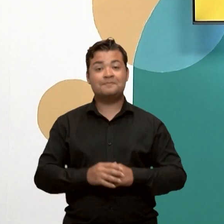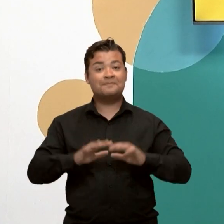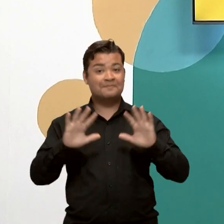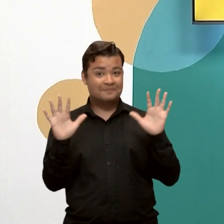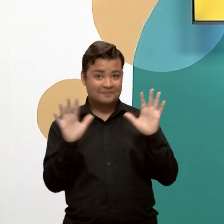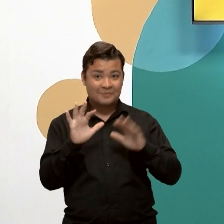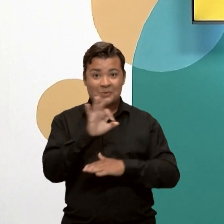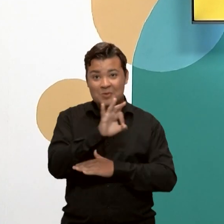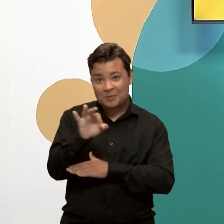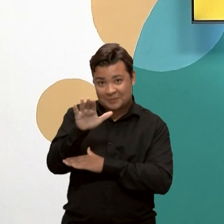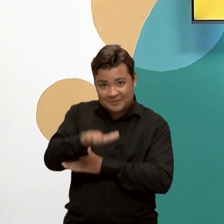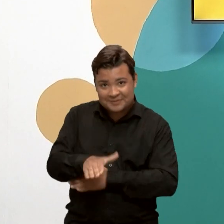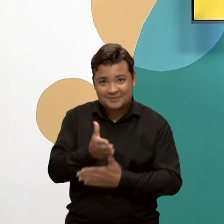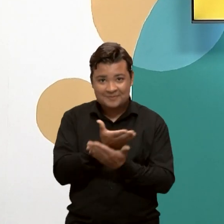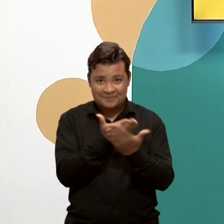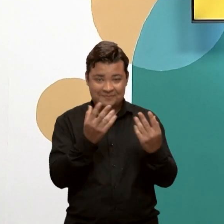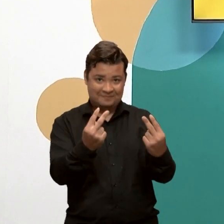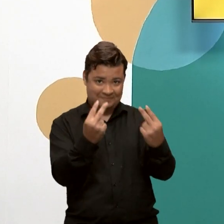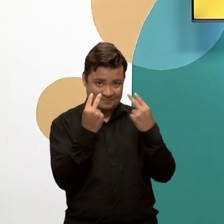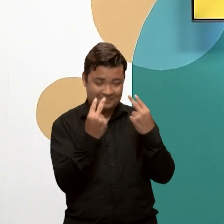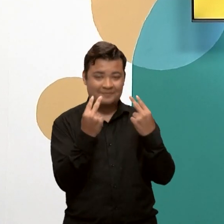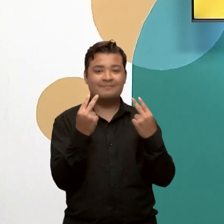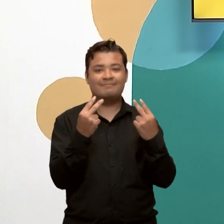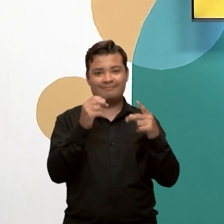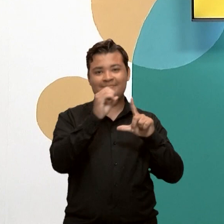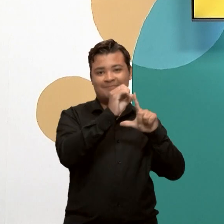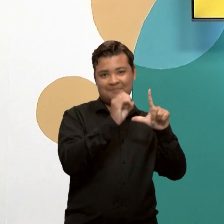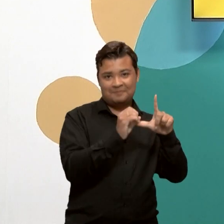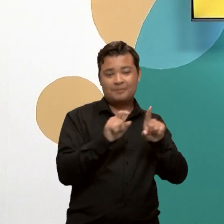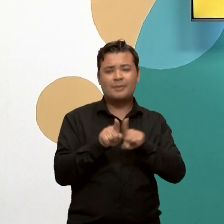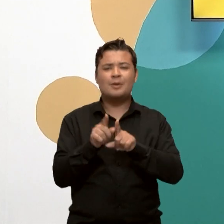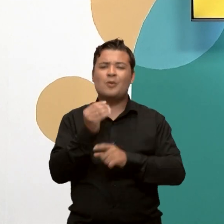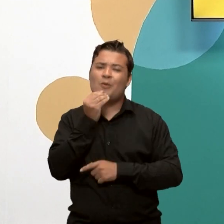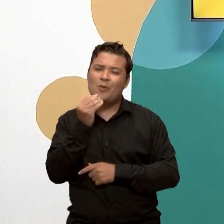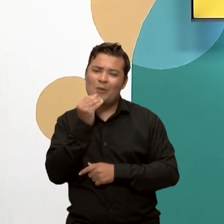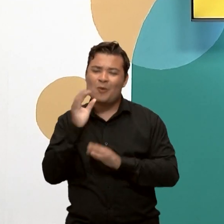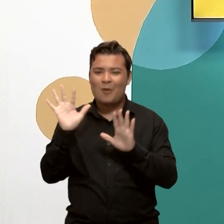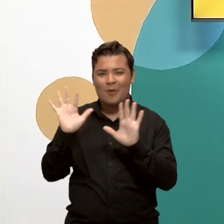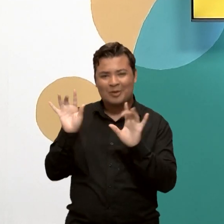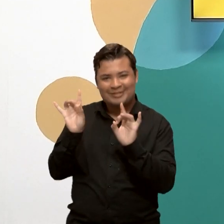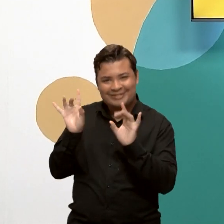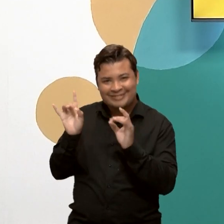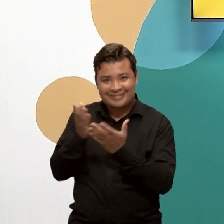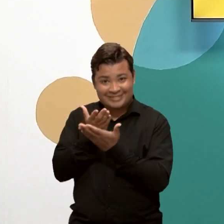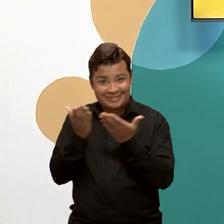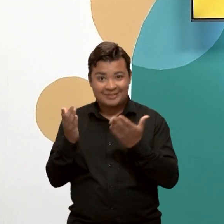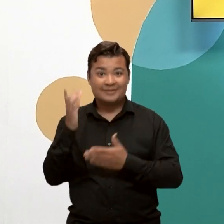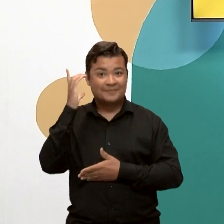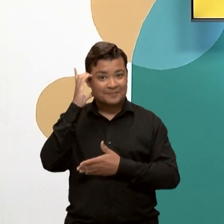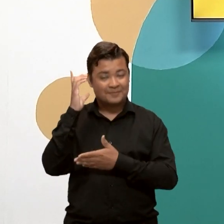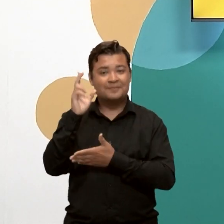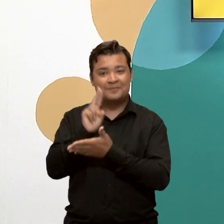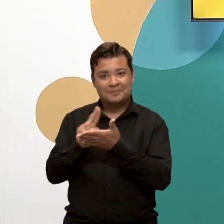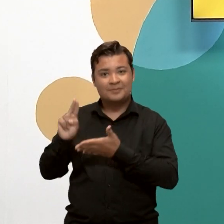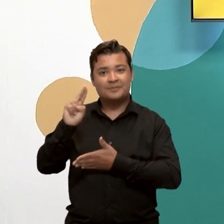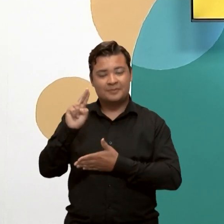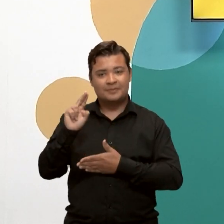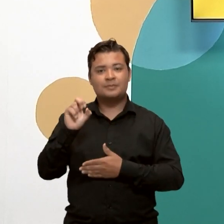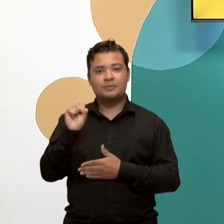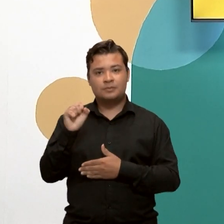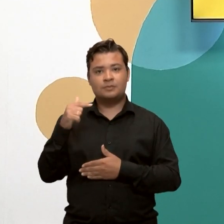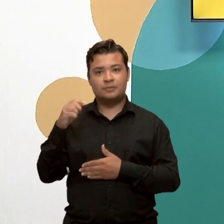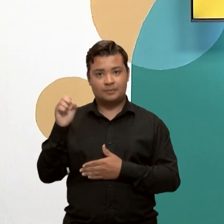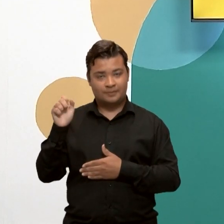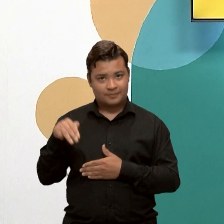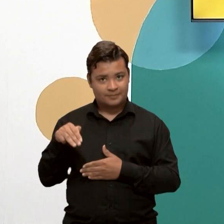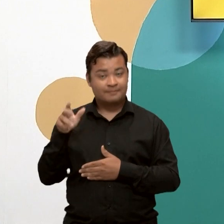Olá, ótima tarde para quem acompanha a gente na TV e, claro, aquele oi especial para os ouvintes da Rádio Universitária